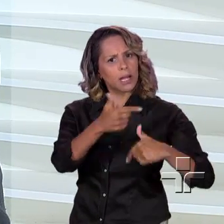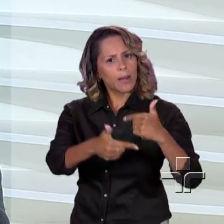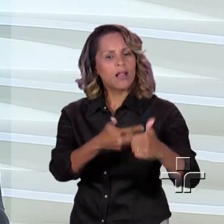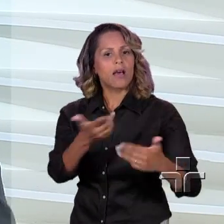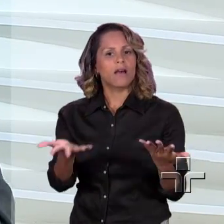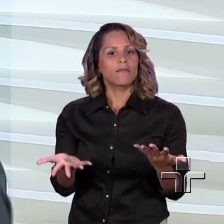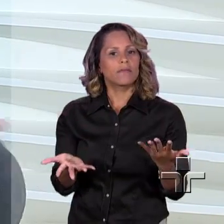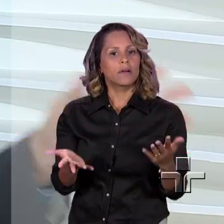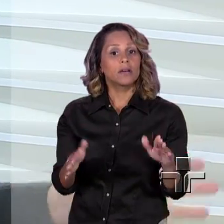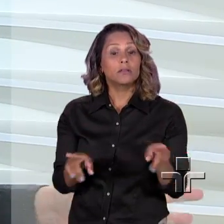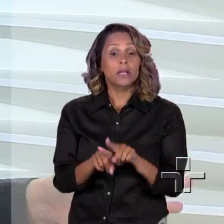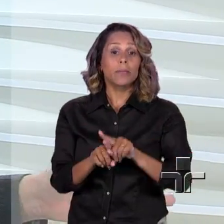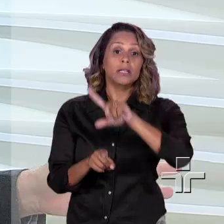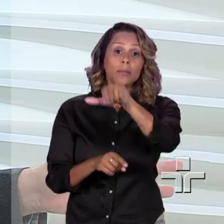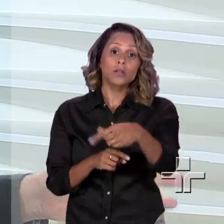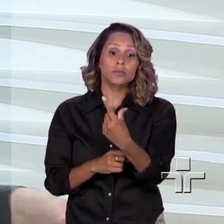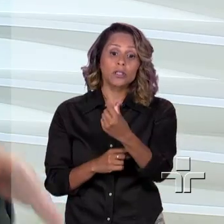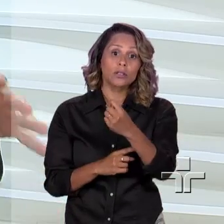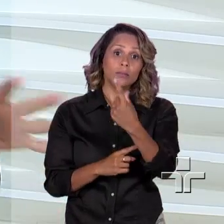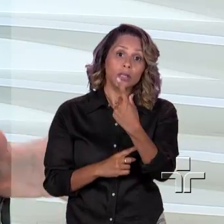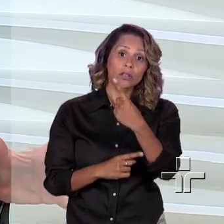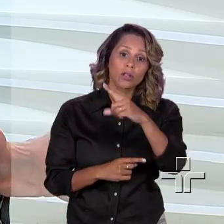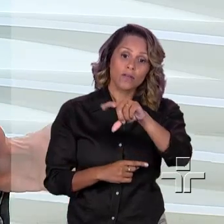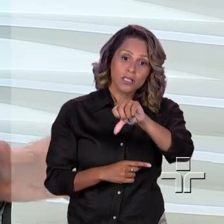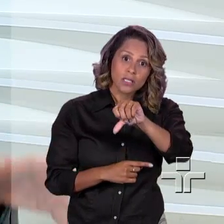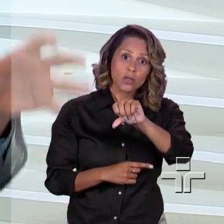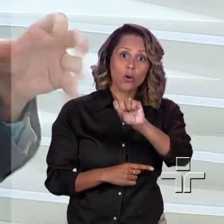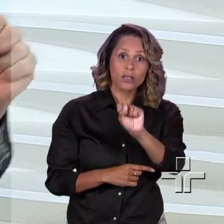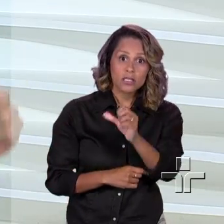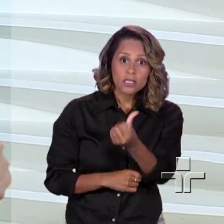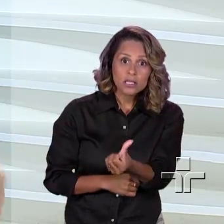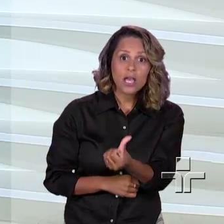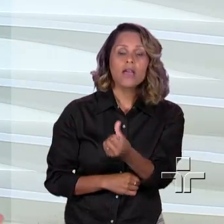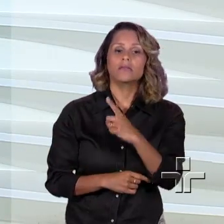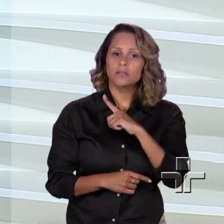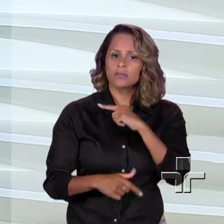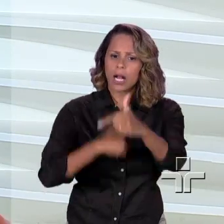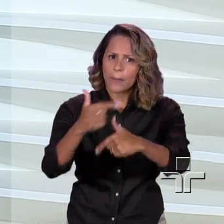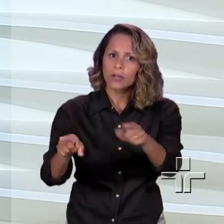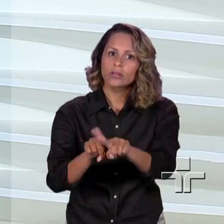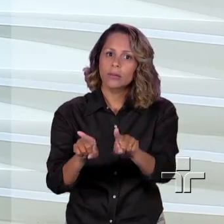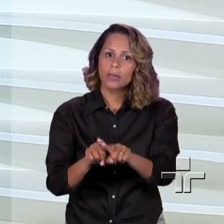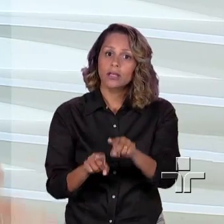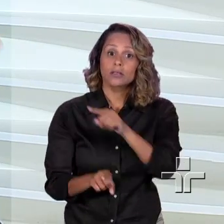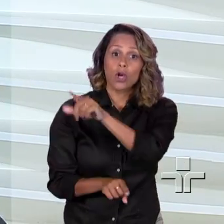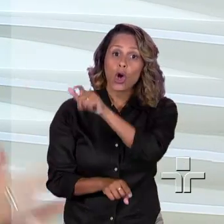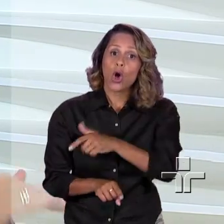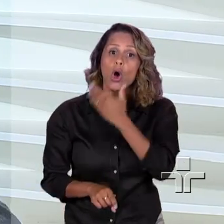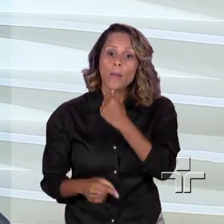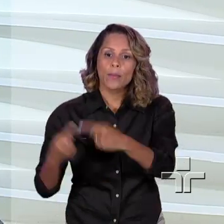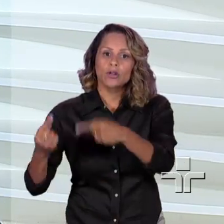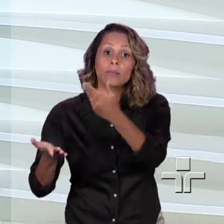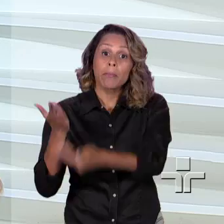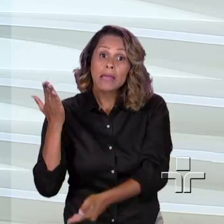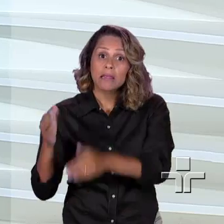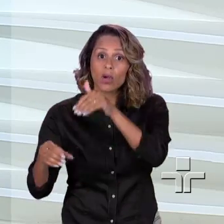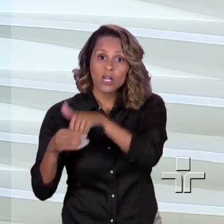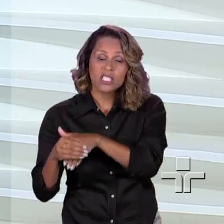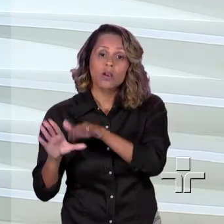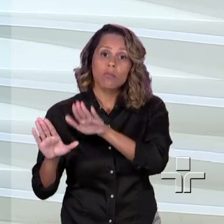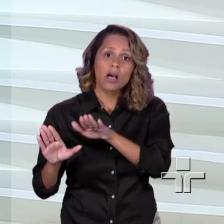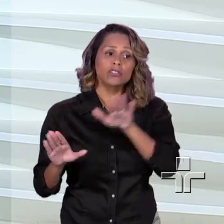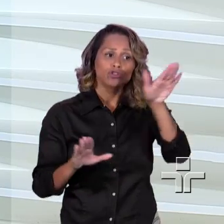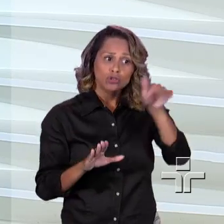fazia isso. Ele perde as eleições, não tem dinheiro, convida ele para trabalhar na BIA, ele pega isso com todo